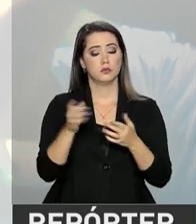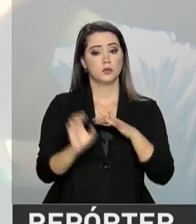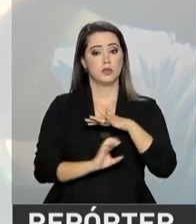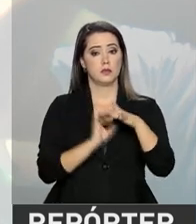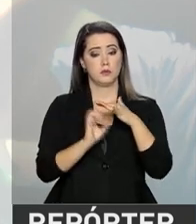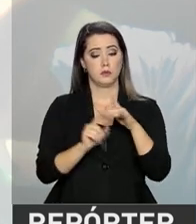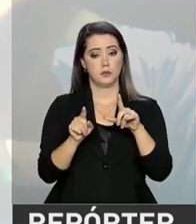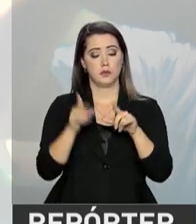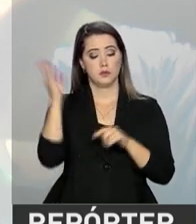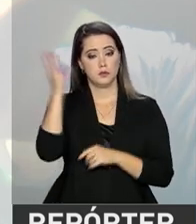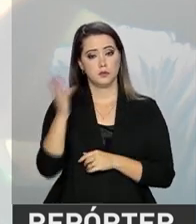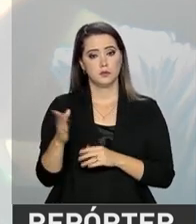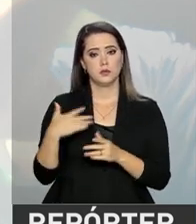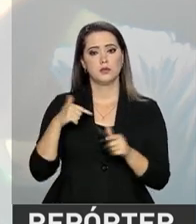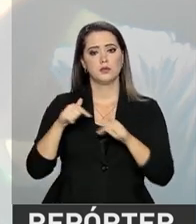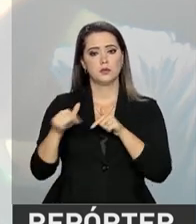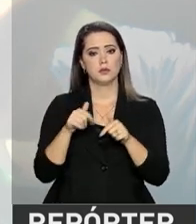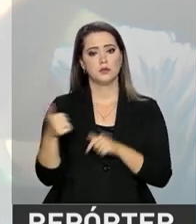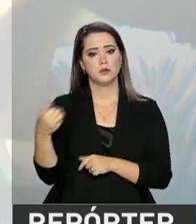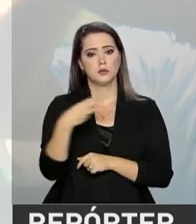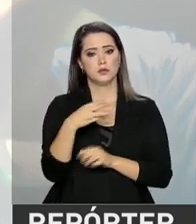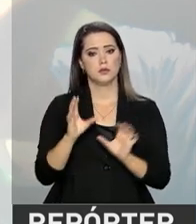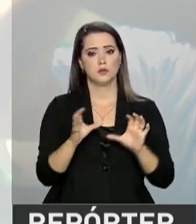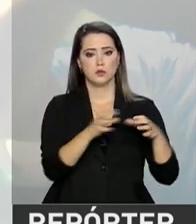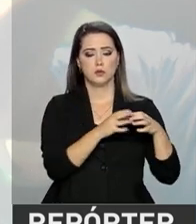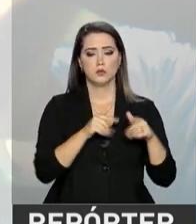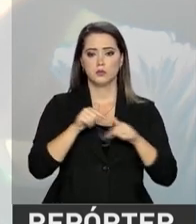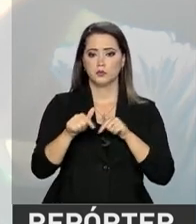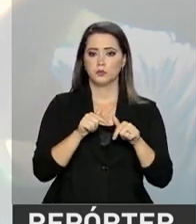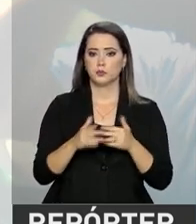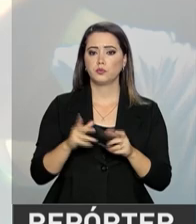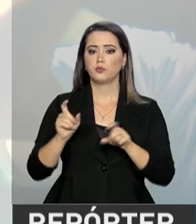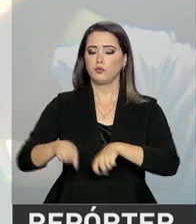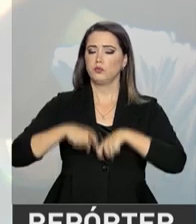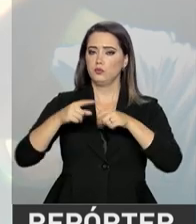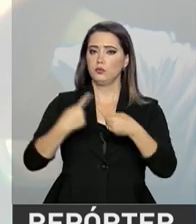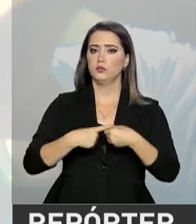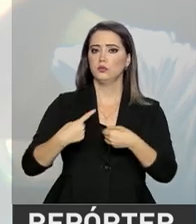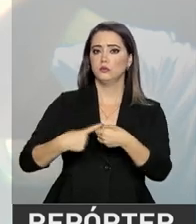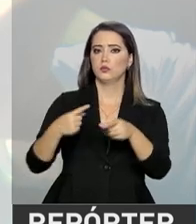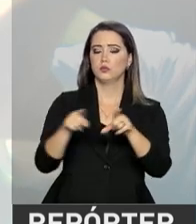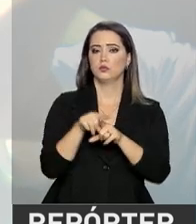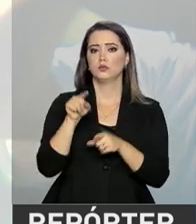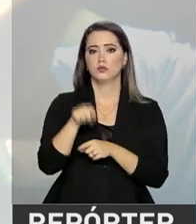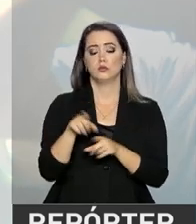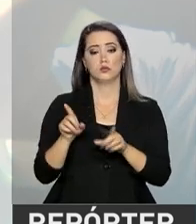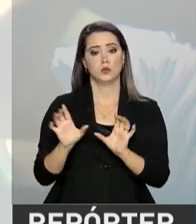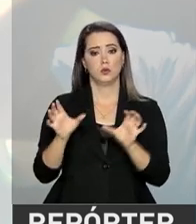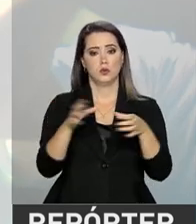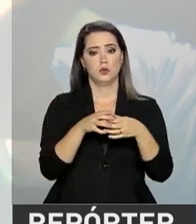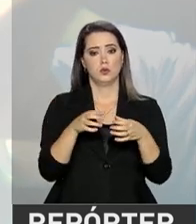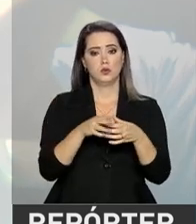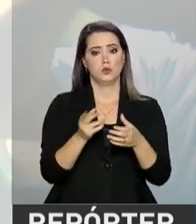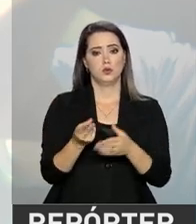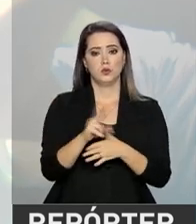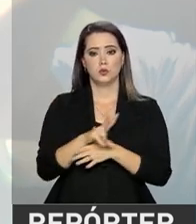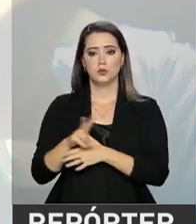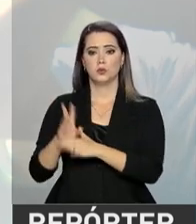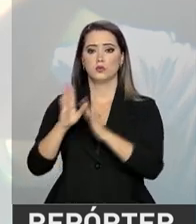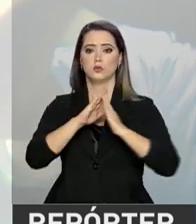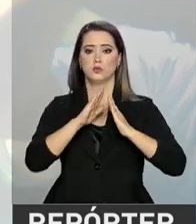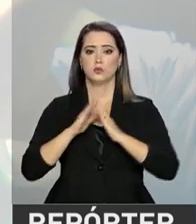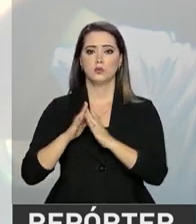cooperativas brasileiras atuam em 13 ramos da economia, no campo e na cidade. São setores como o de crédito,